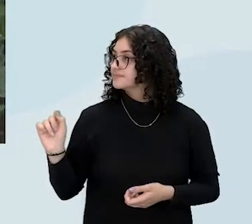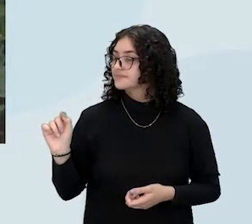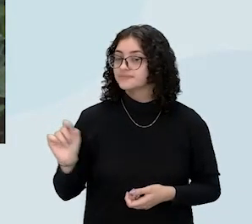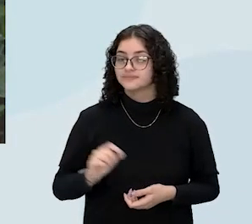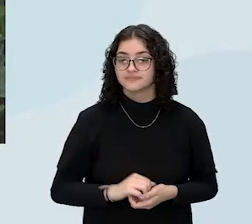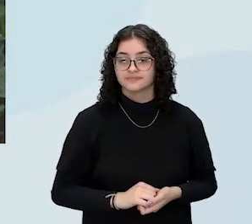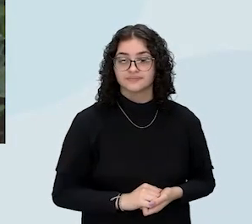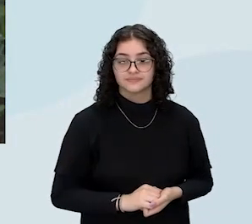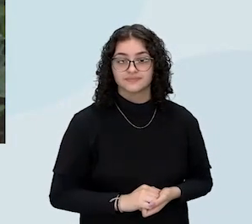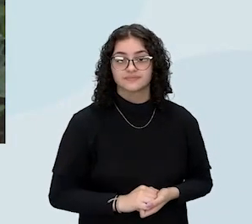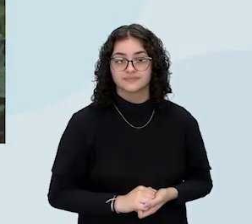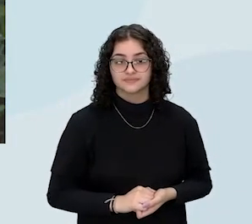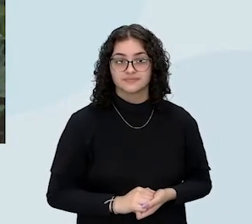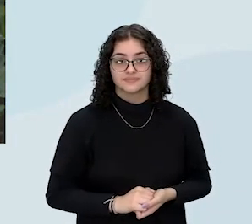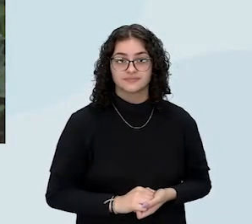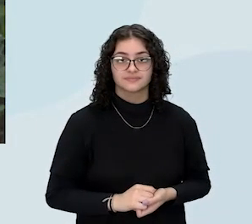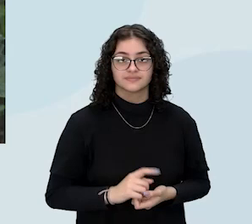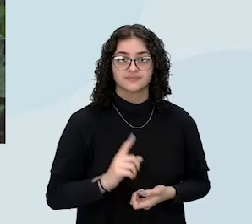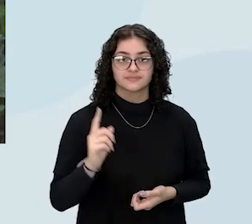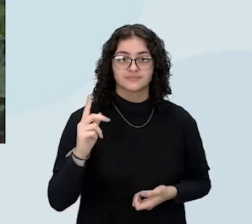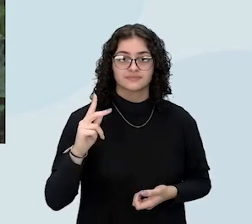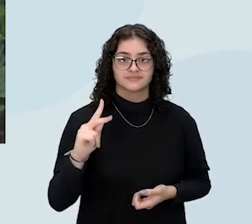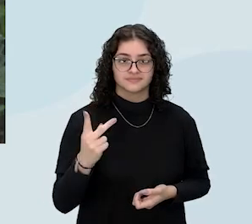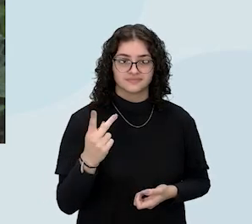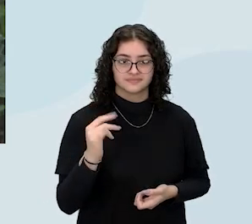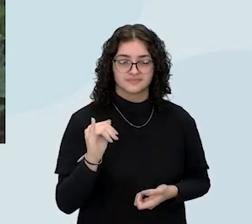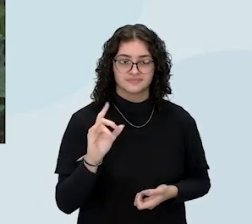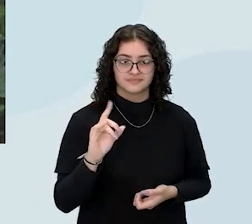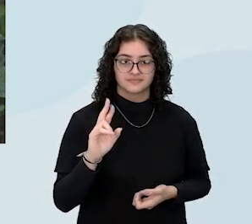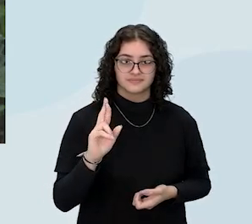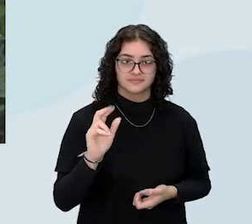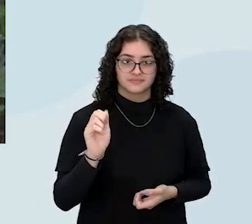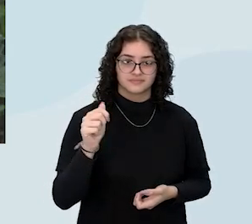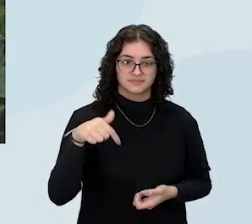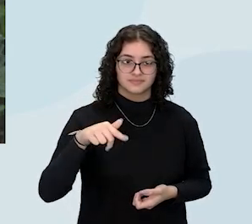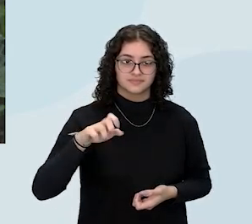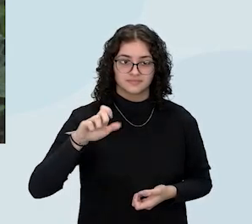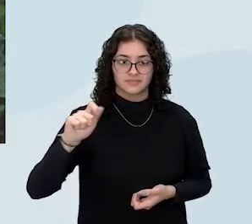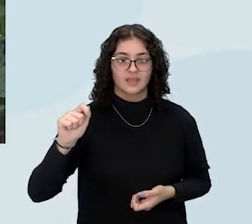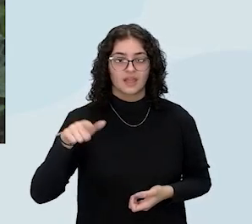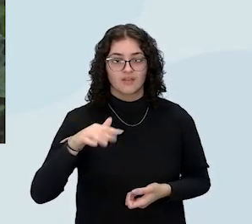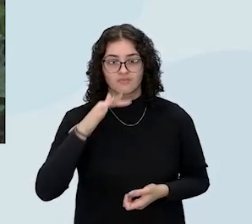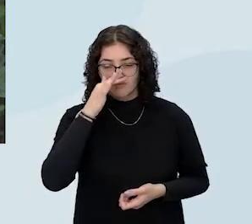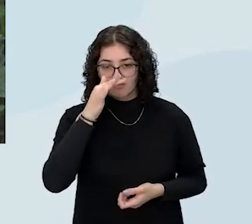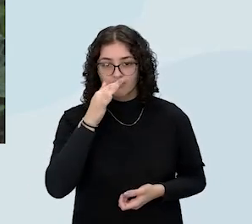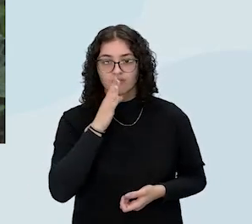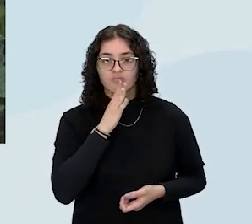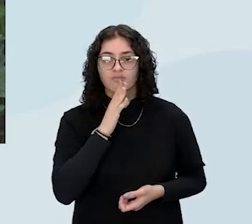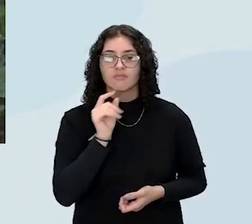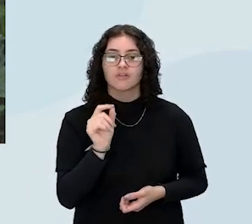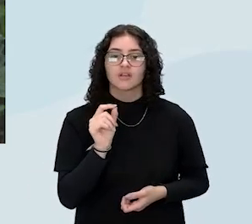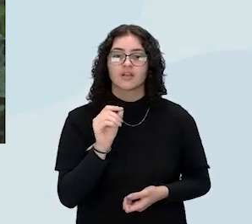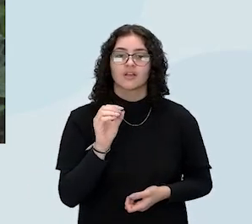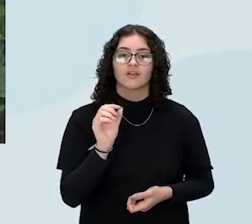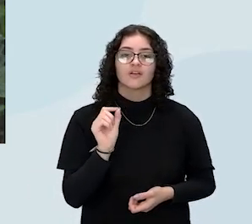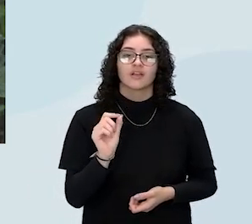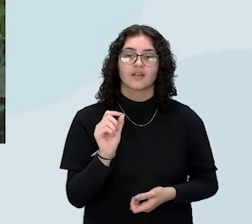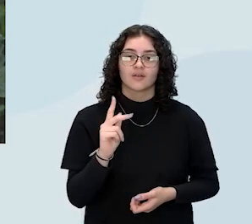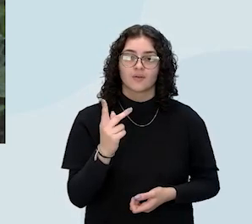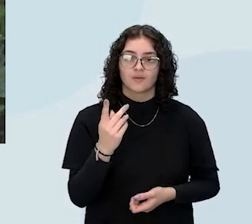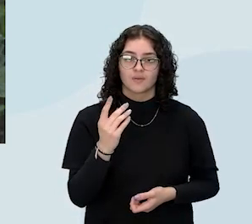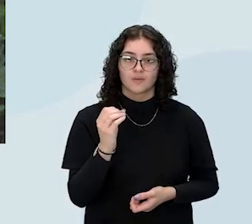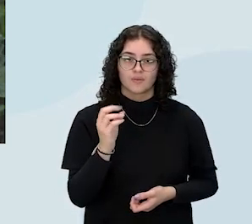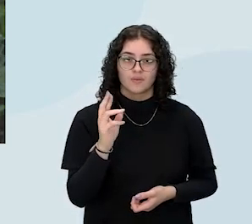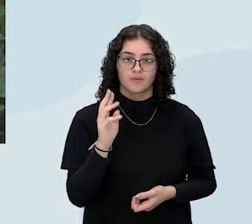a Hydrangea macrófila, tá certo? É a flor mais conhecida como hortênsia,